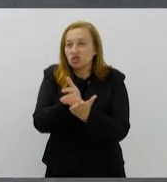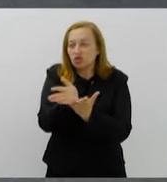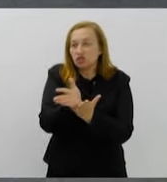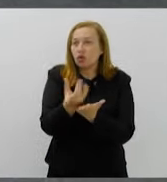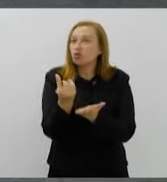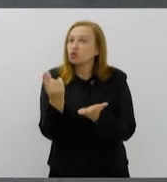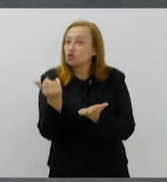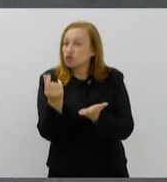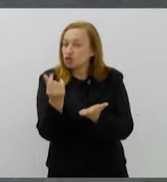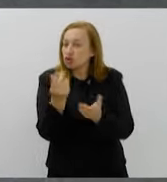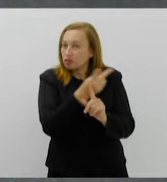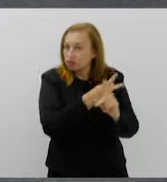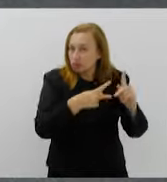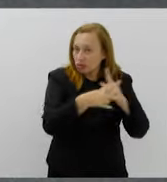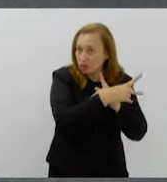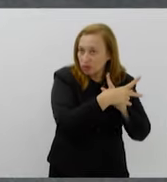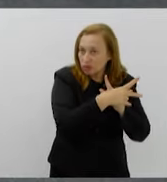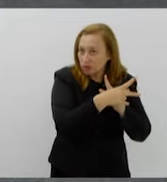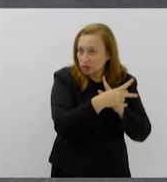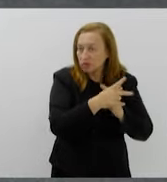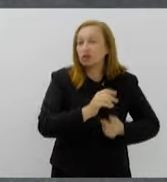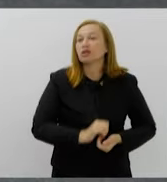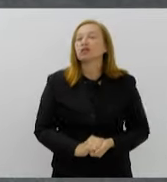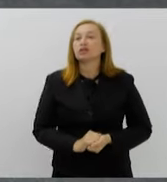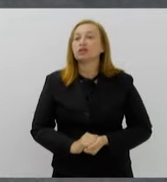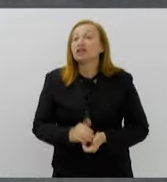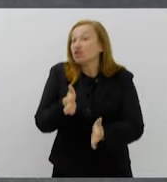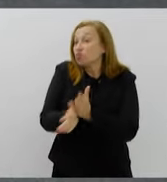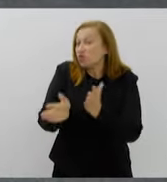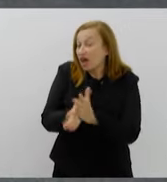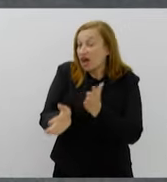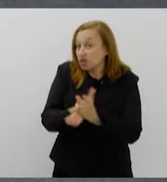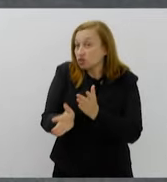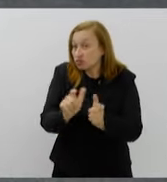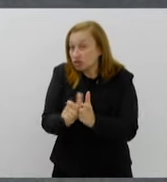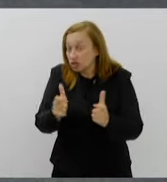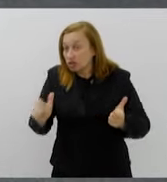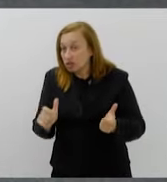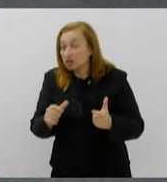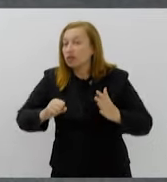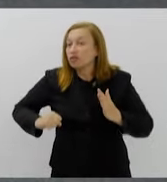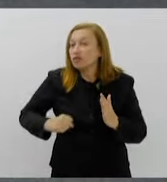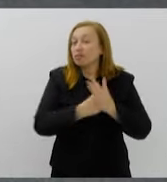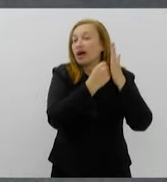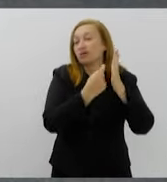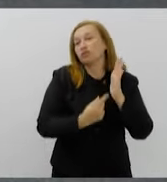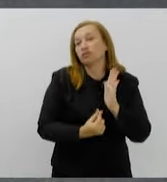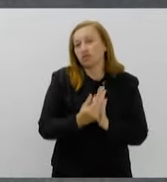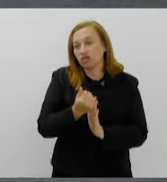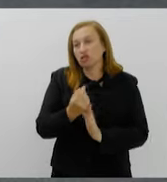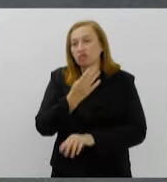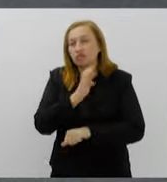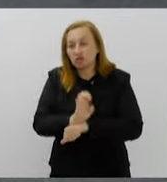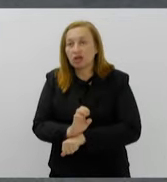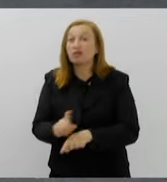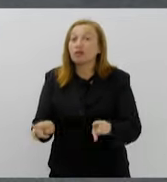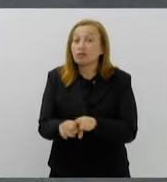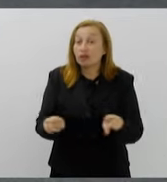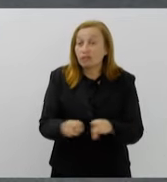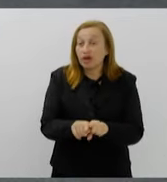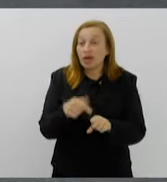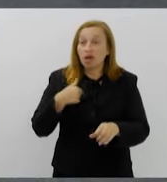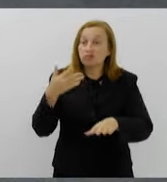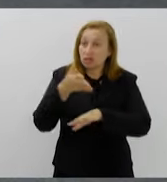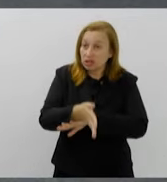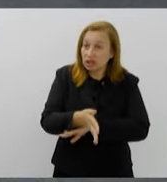Previdência fez uma antecipação de receitas e isso teve grave Impacto nas Finanças do Estado Além disso eu dei